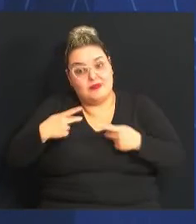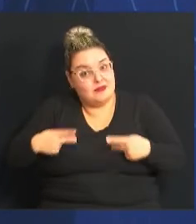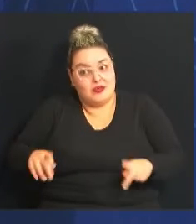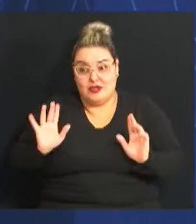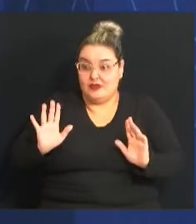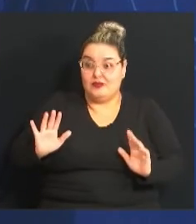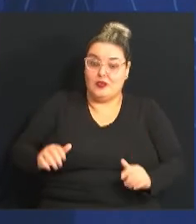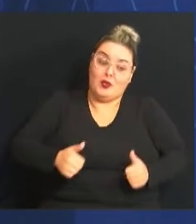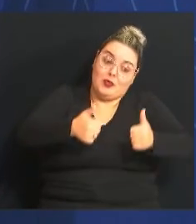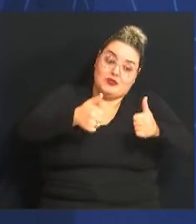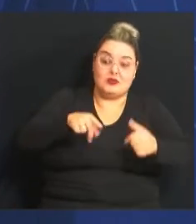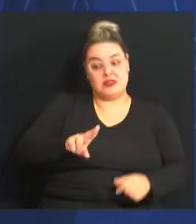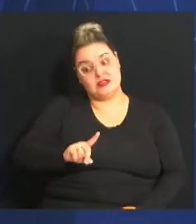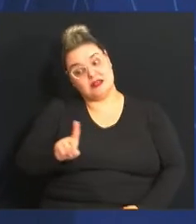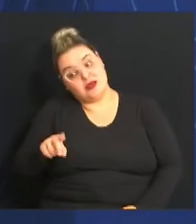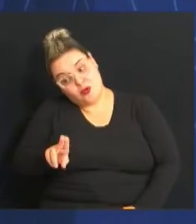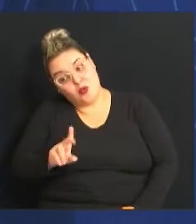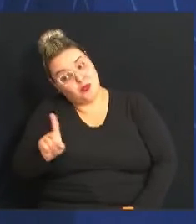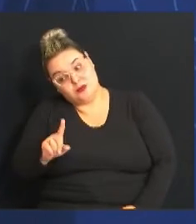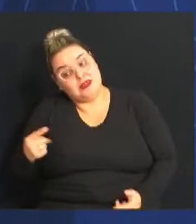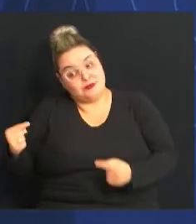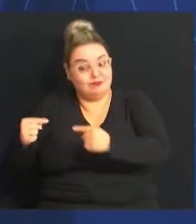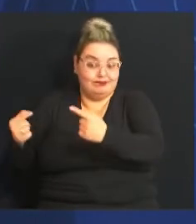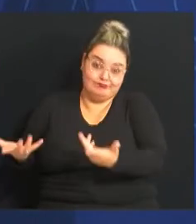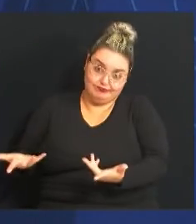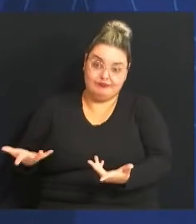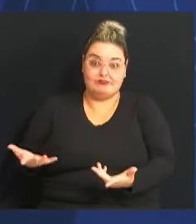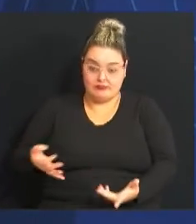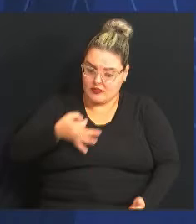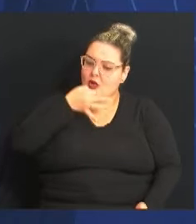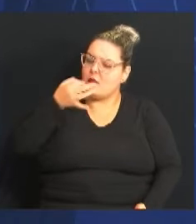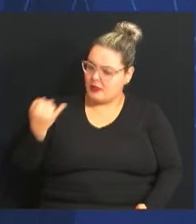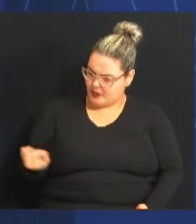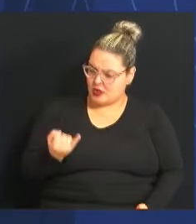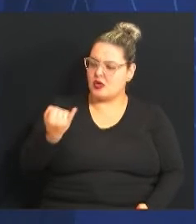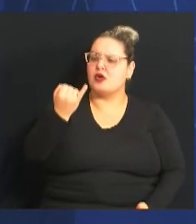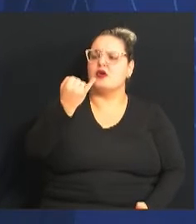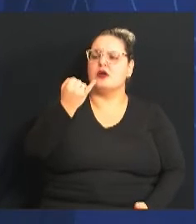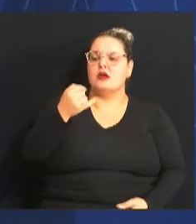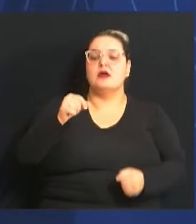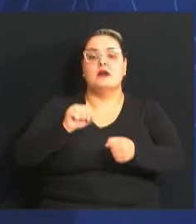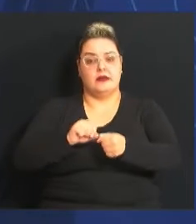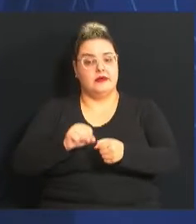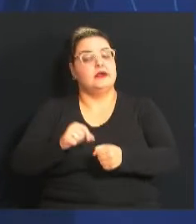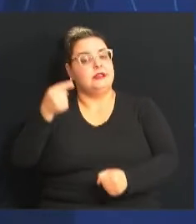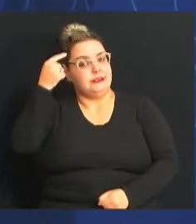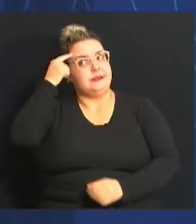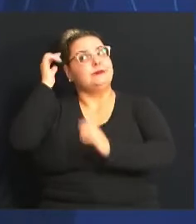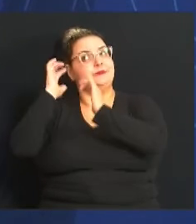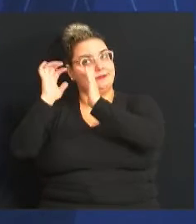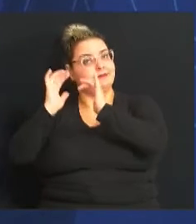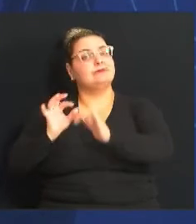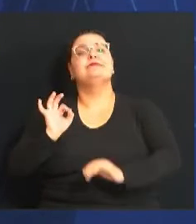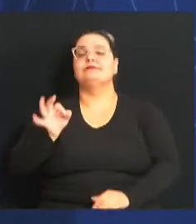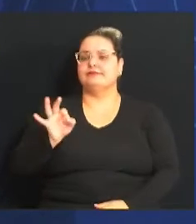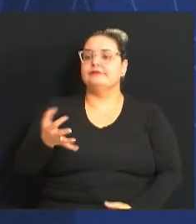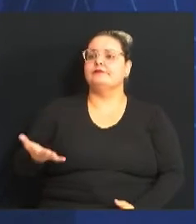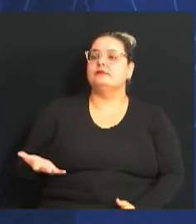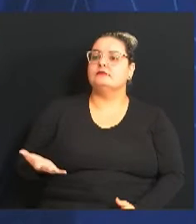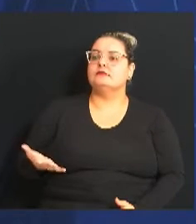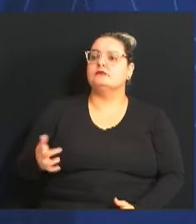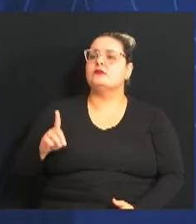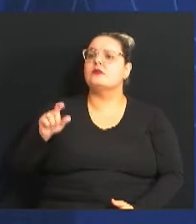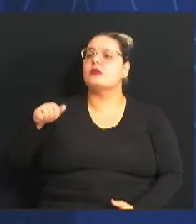otimista, sendo pessimista, é uma opinião que é muito válida e faz a gente refletir sem sombra de dúvidas. Agora, Dante,